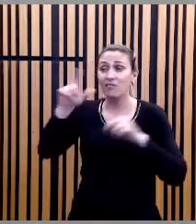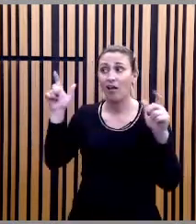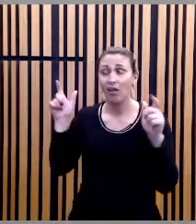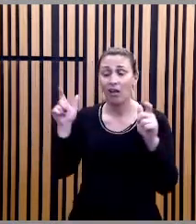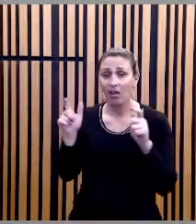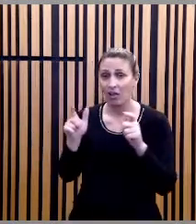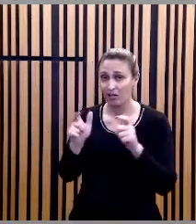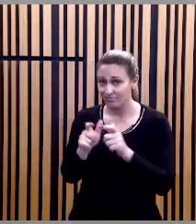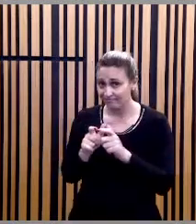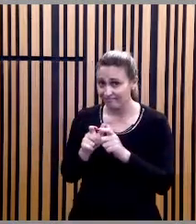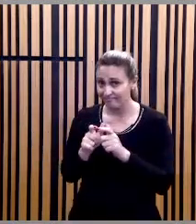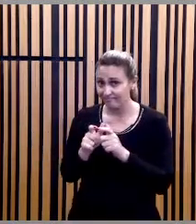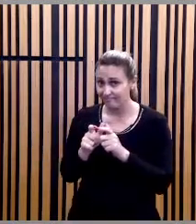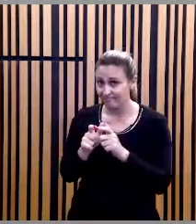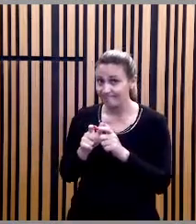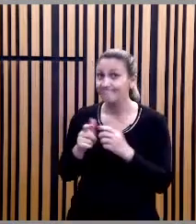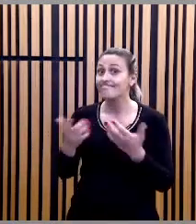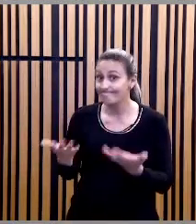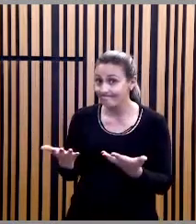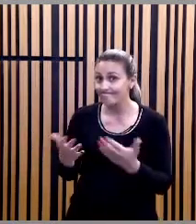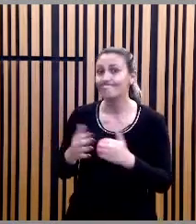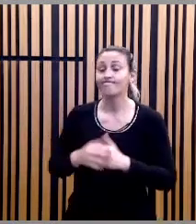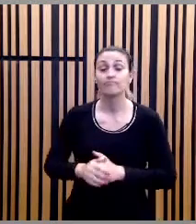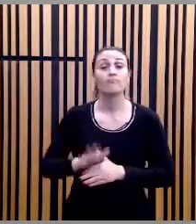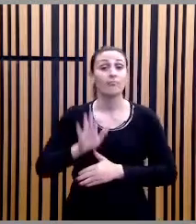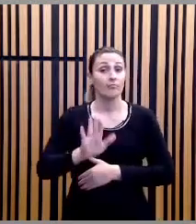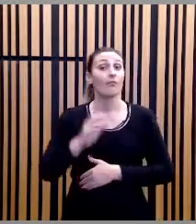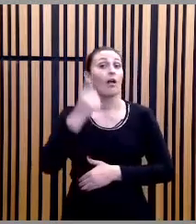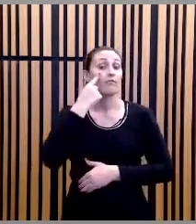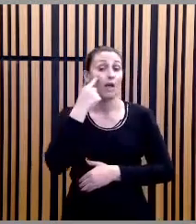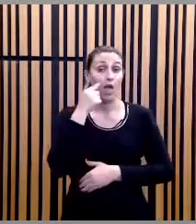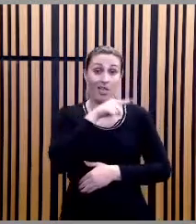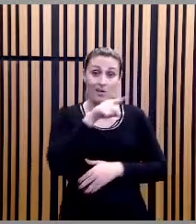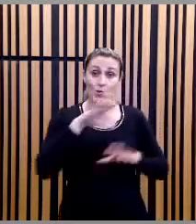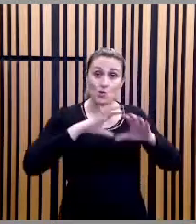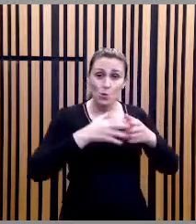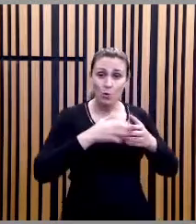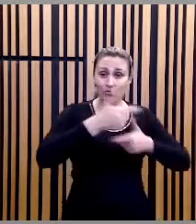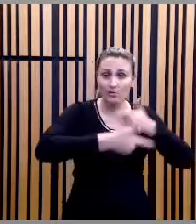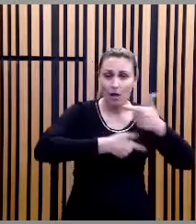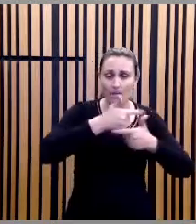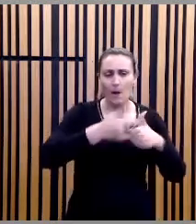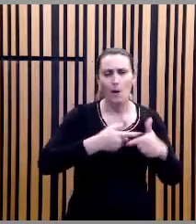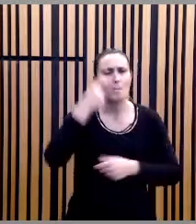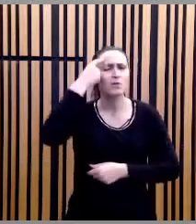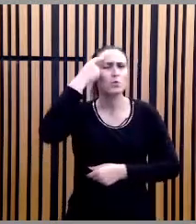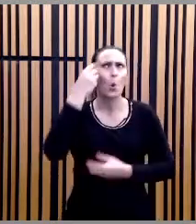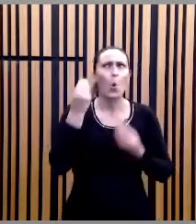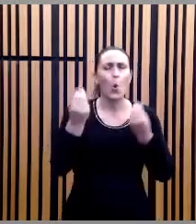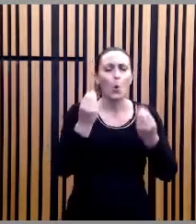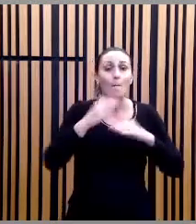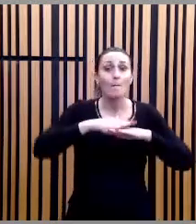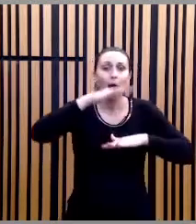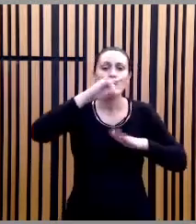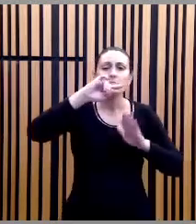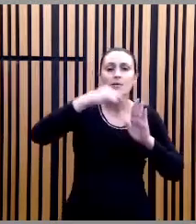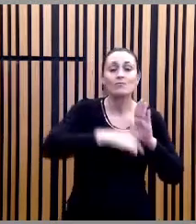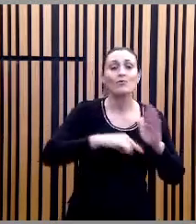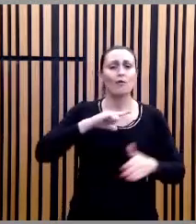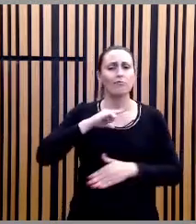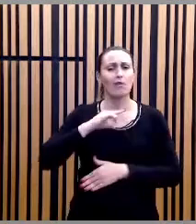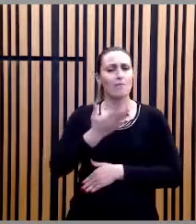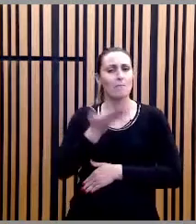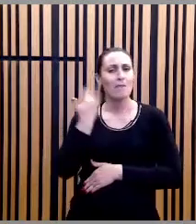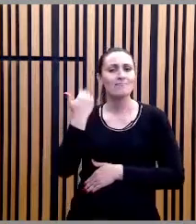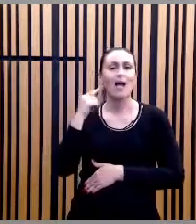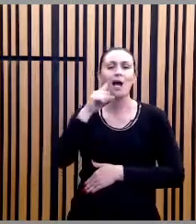escasso? E eles tiveram a ideia, pessoal, assim, começaram a trabalhar assim, mais a fundo nela quando a gente teve uma crise